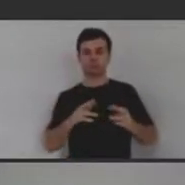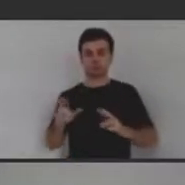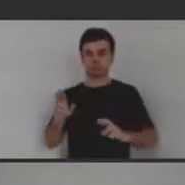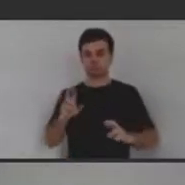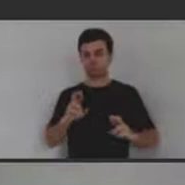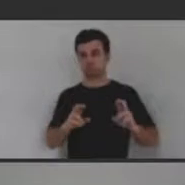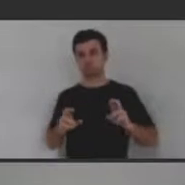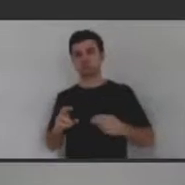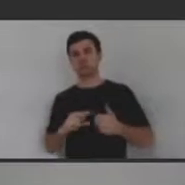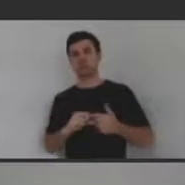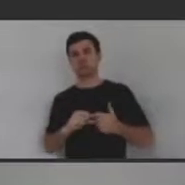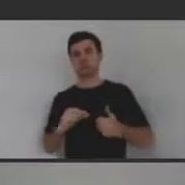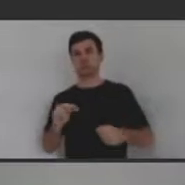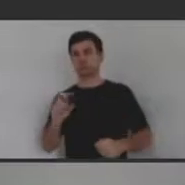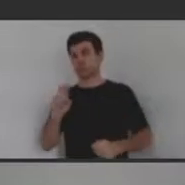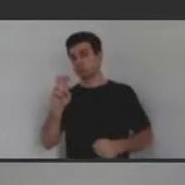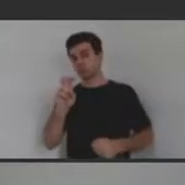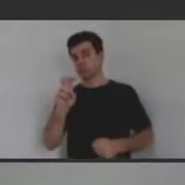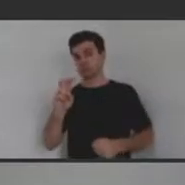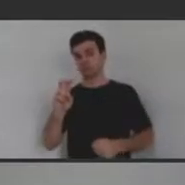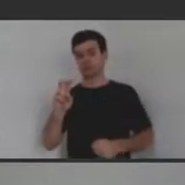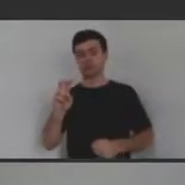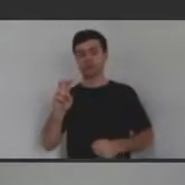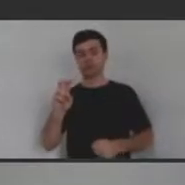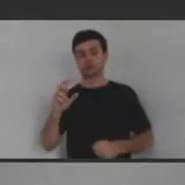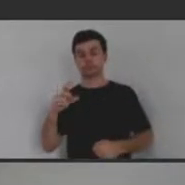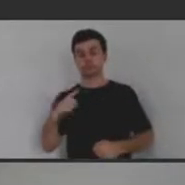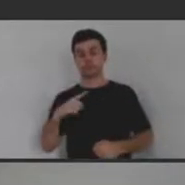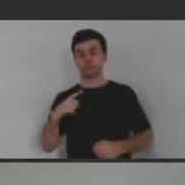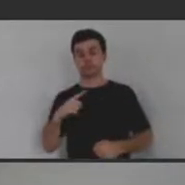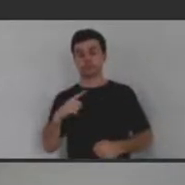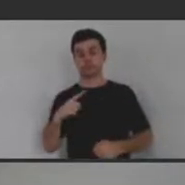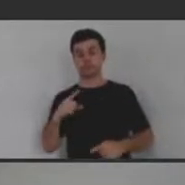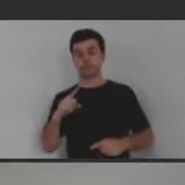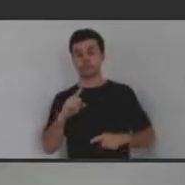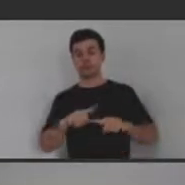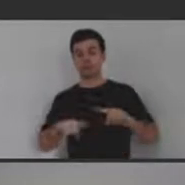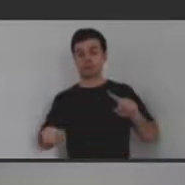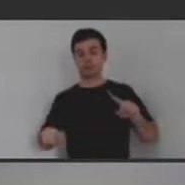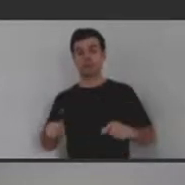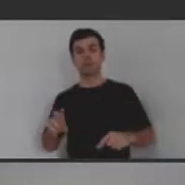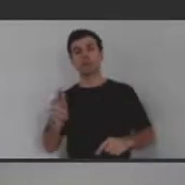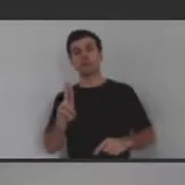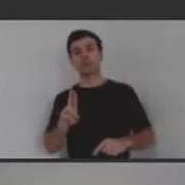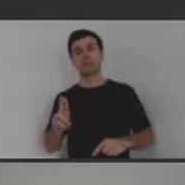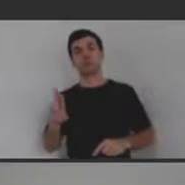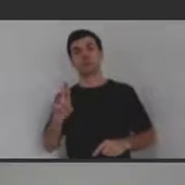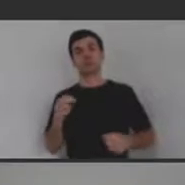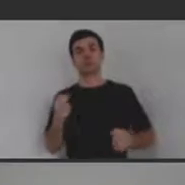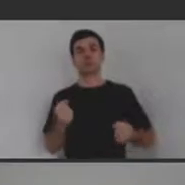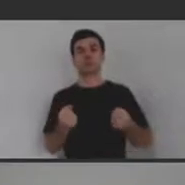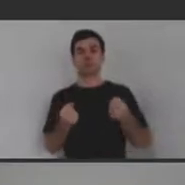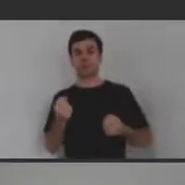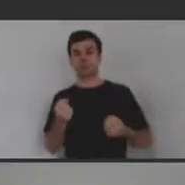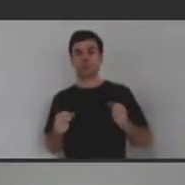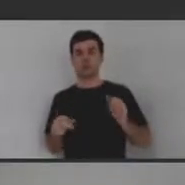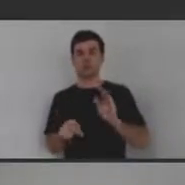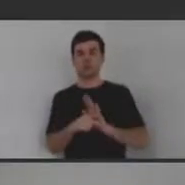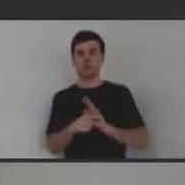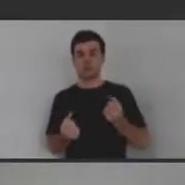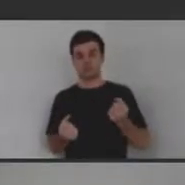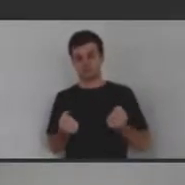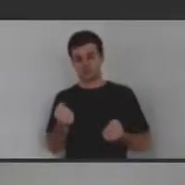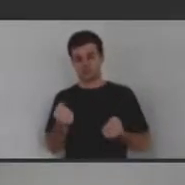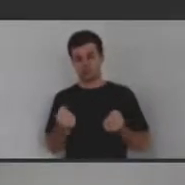Artigo 5º. Fica vedado o uso de estacionamento da Câmara por qualquer veículo para que possua adesivo ou